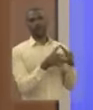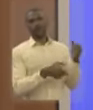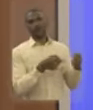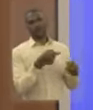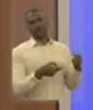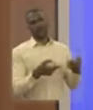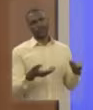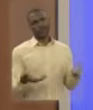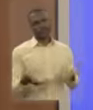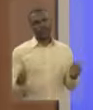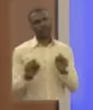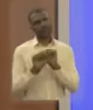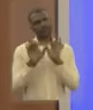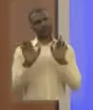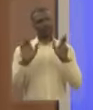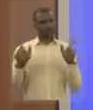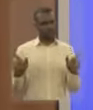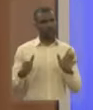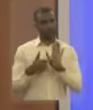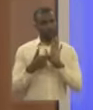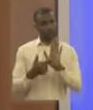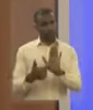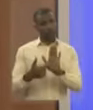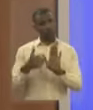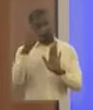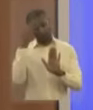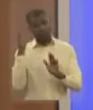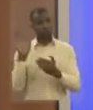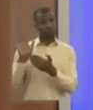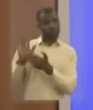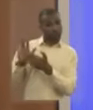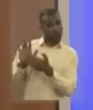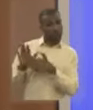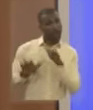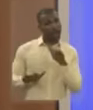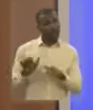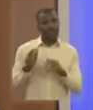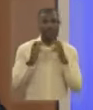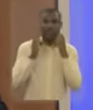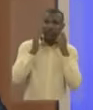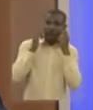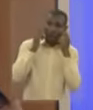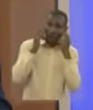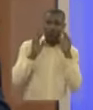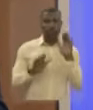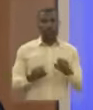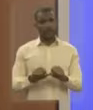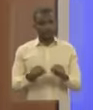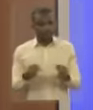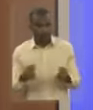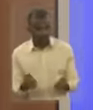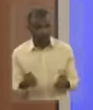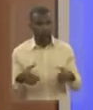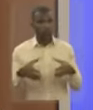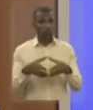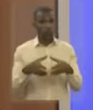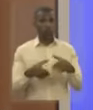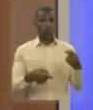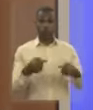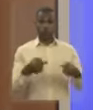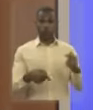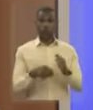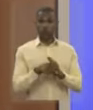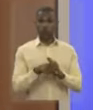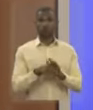Ficou claro aqui a diferença de quem tem proposta e de que às vezes se envergonha e às vezes defende o partido que faz